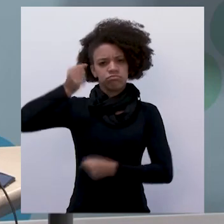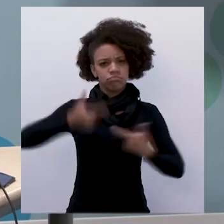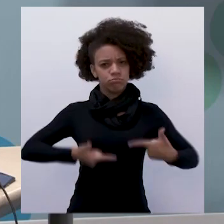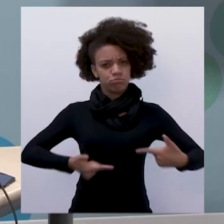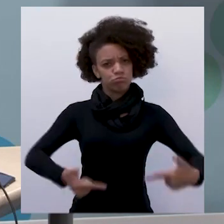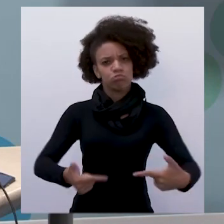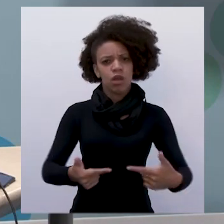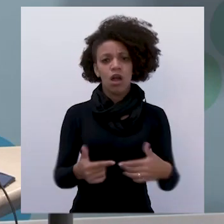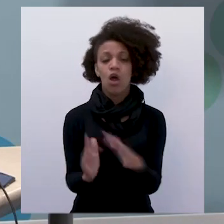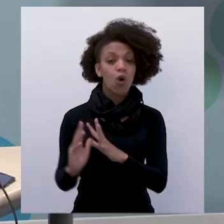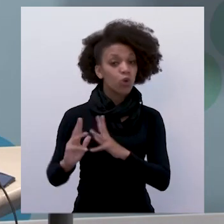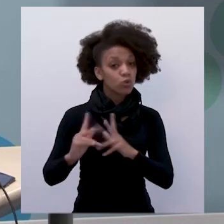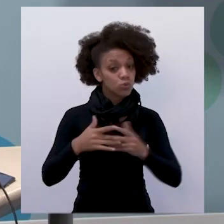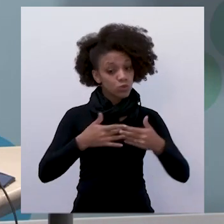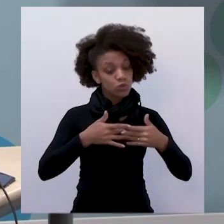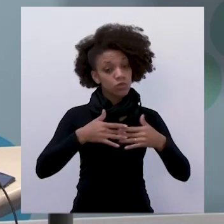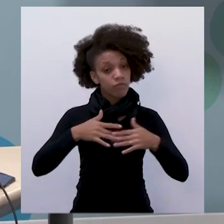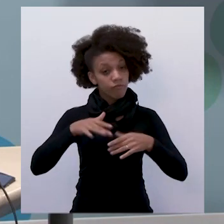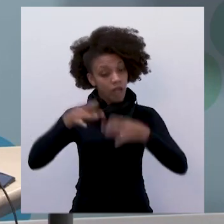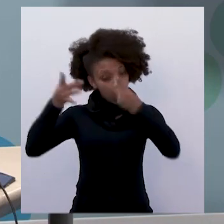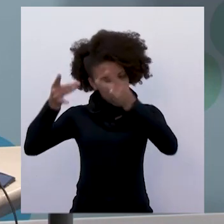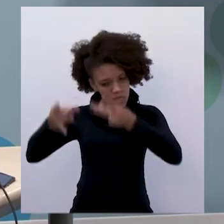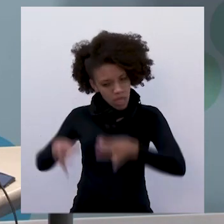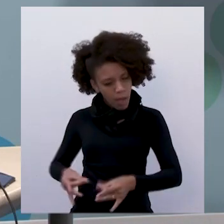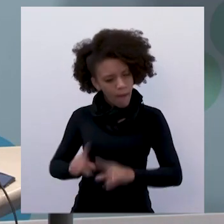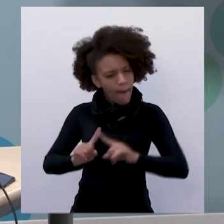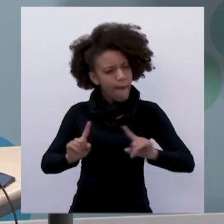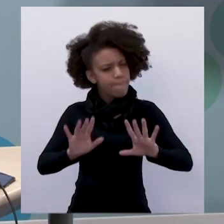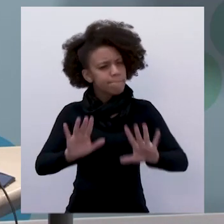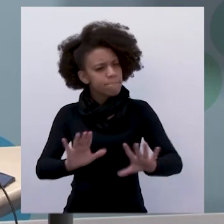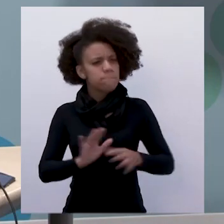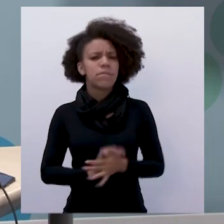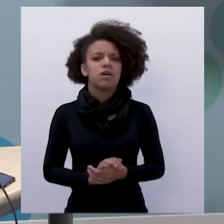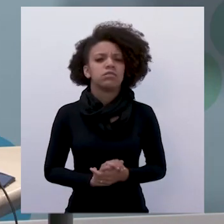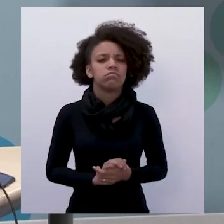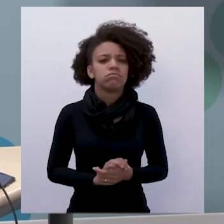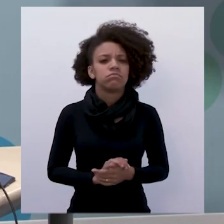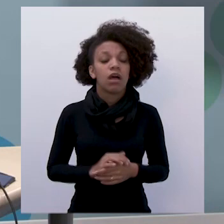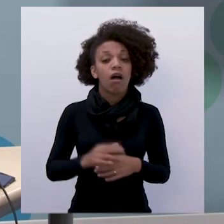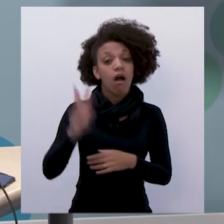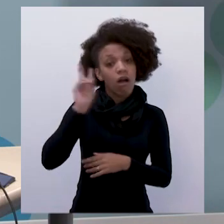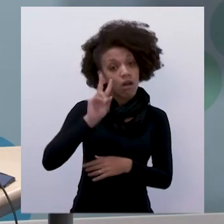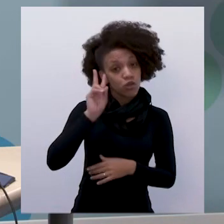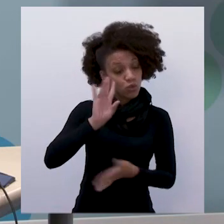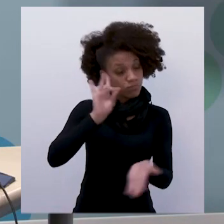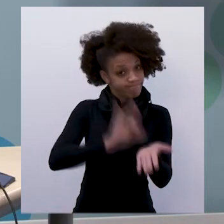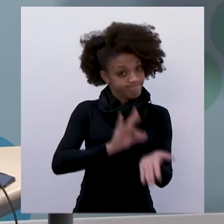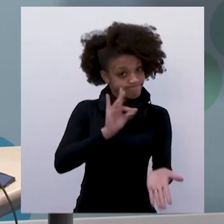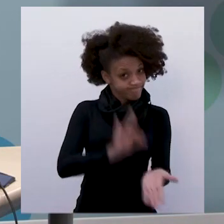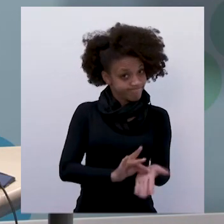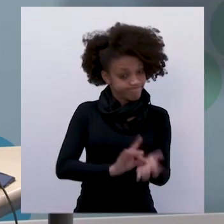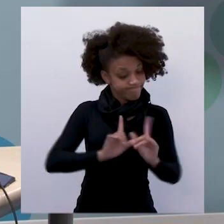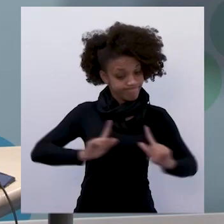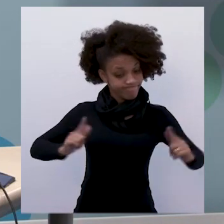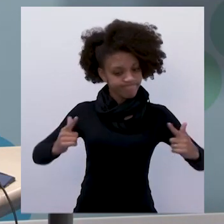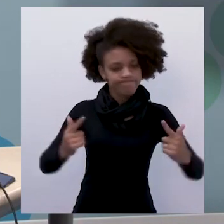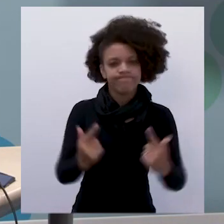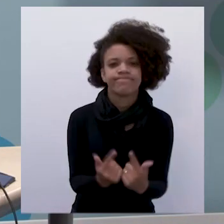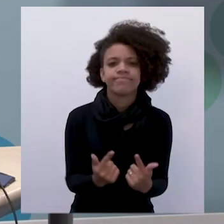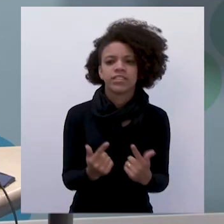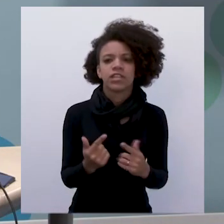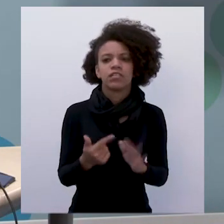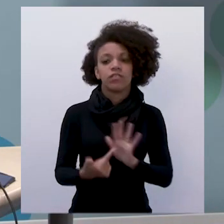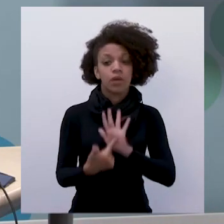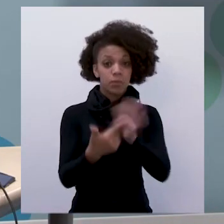fica bem ambientado ali no filme. Mas nem sempre a história, a versão historiográfica, né, que vai parar ali